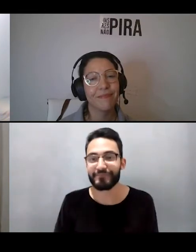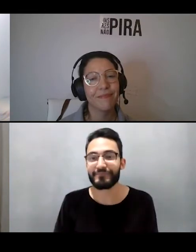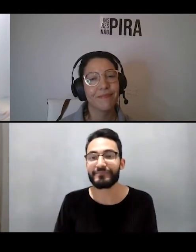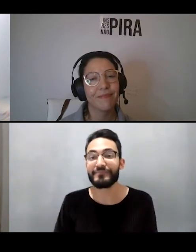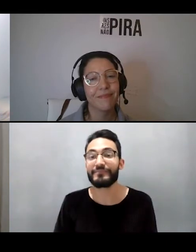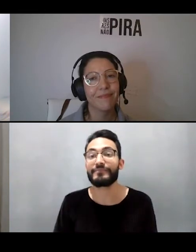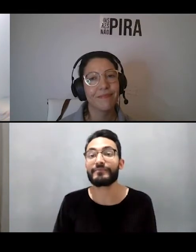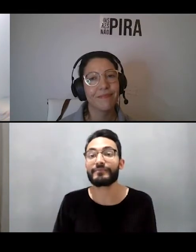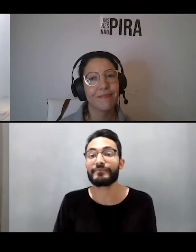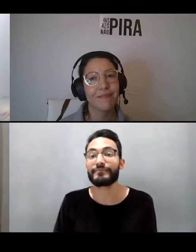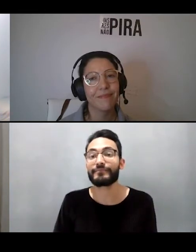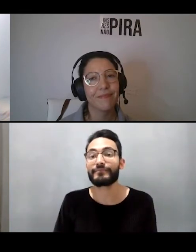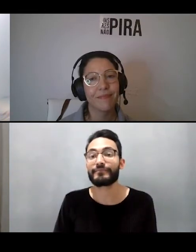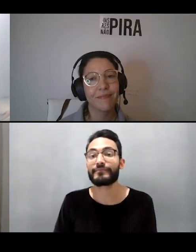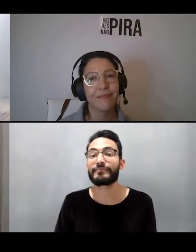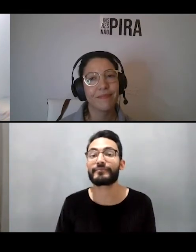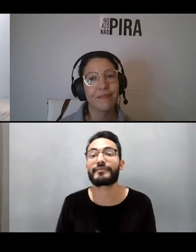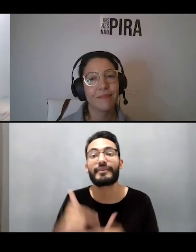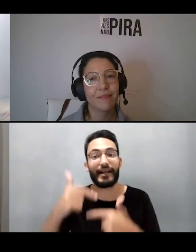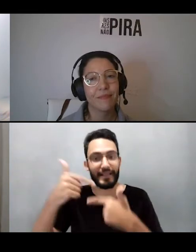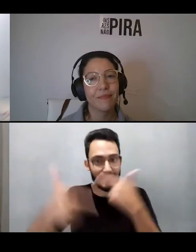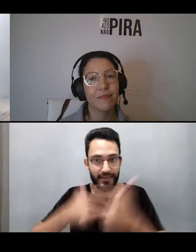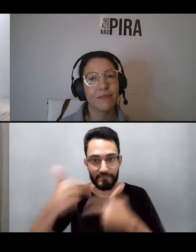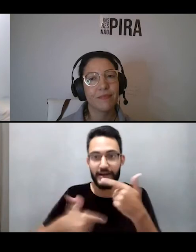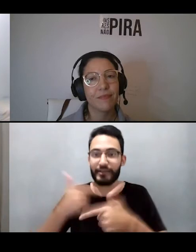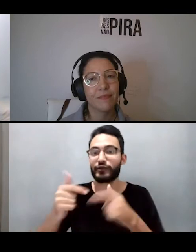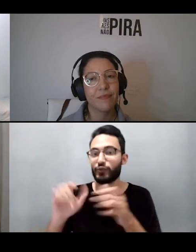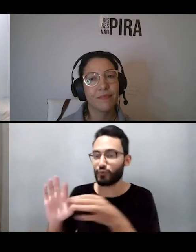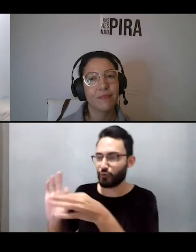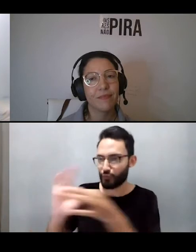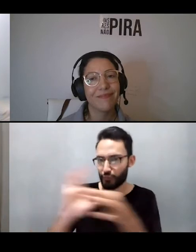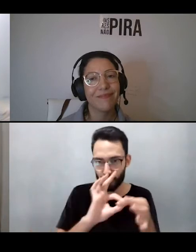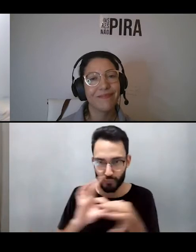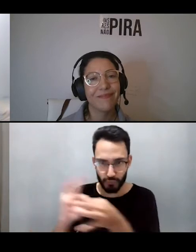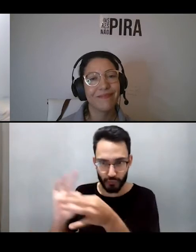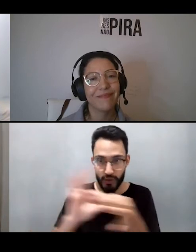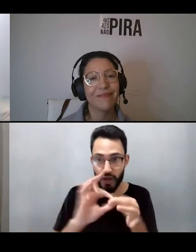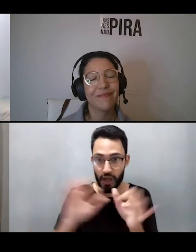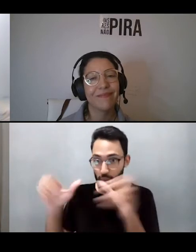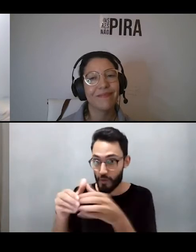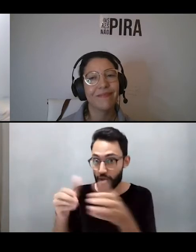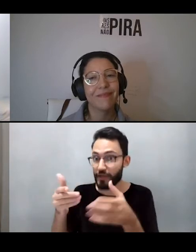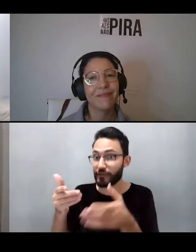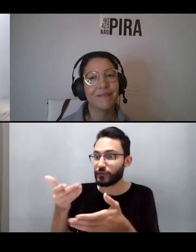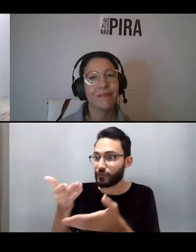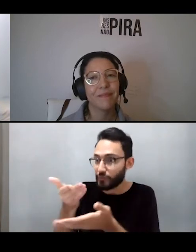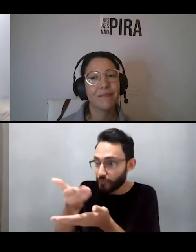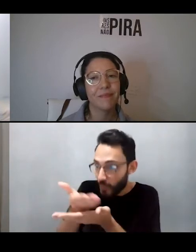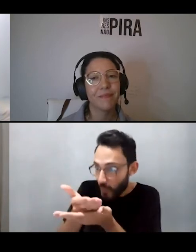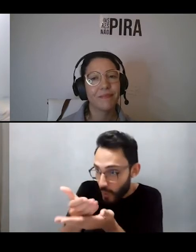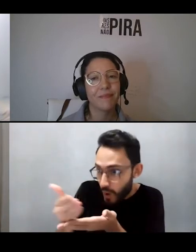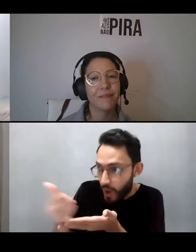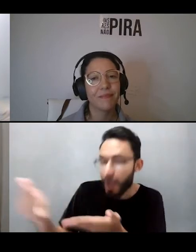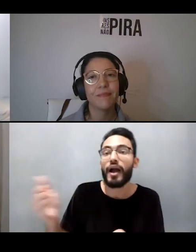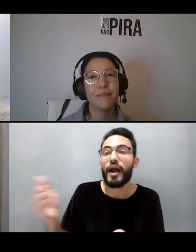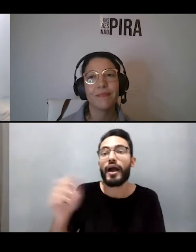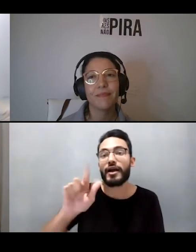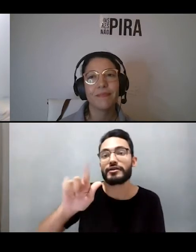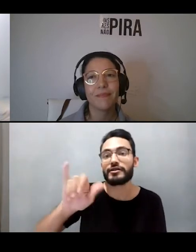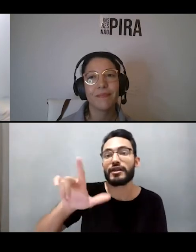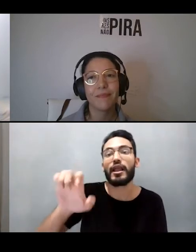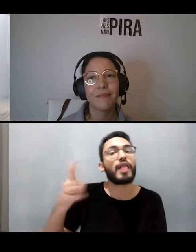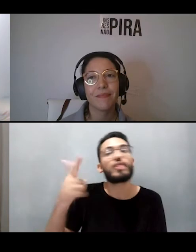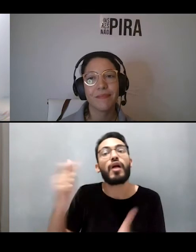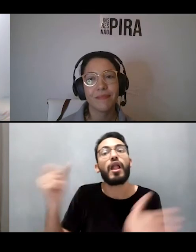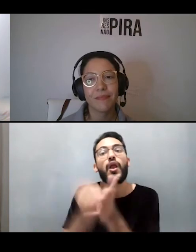E aí, né, trabalhando de forma colaborativa, a comunidade nasceu e a comunidade de cultura ágil, ela não tinha uma logo, né? Nós